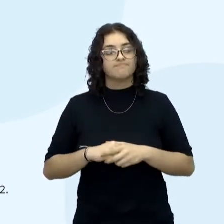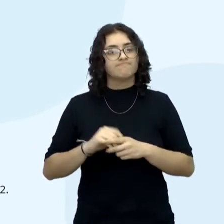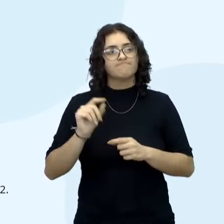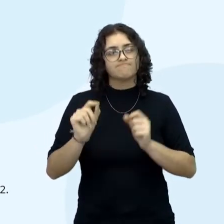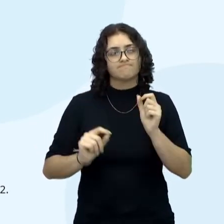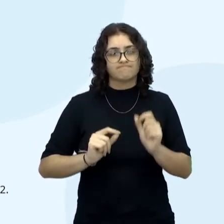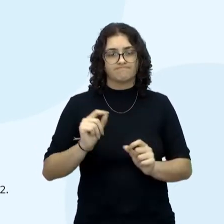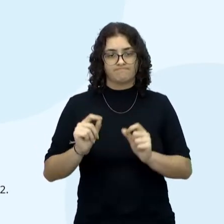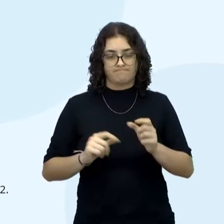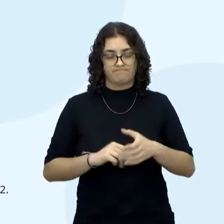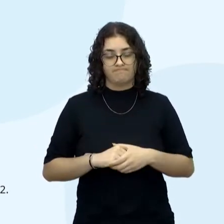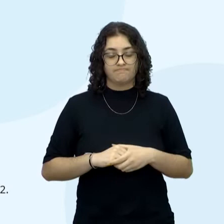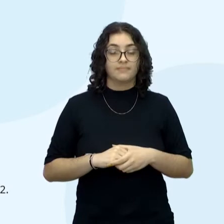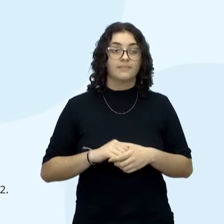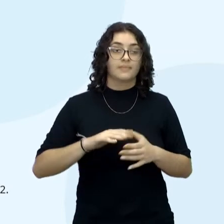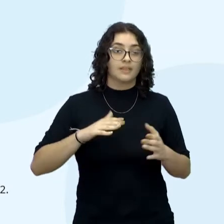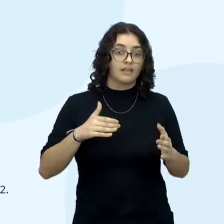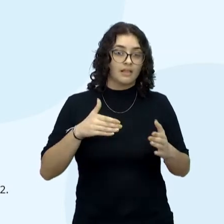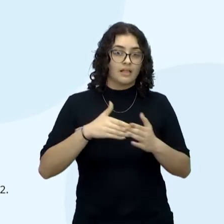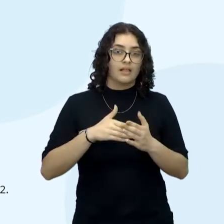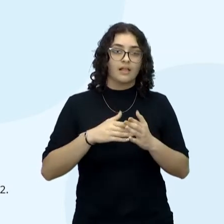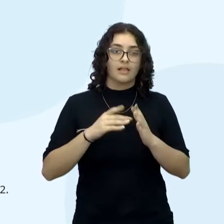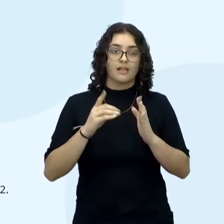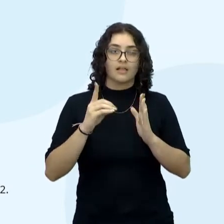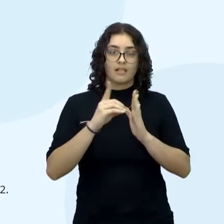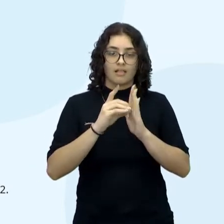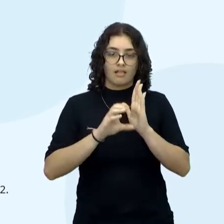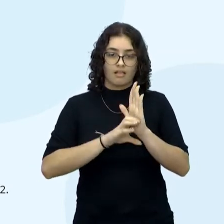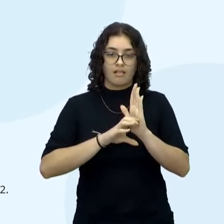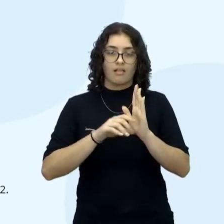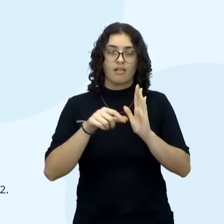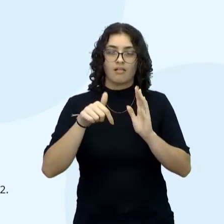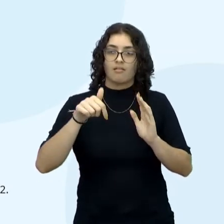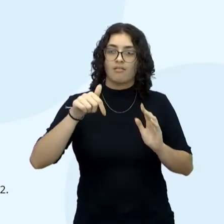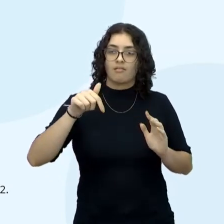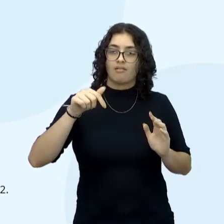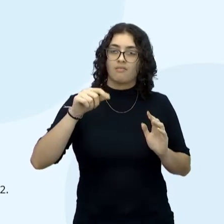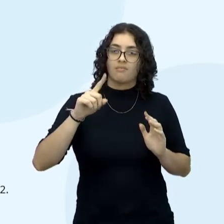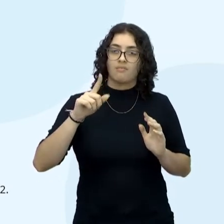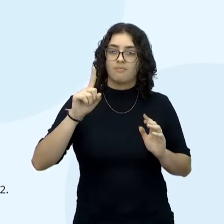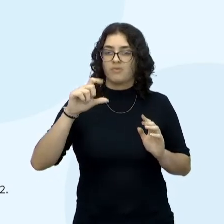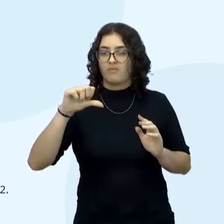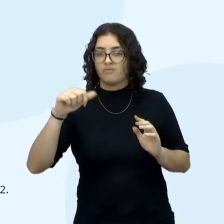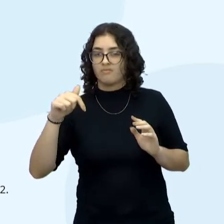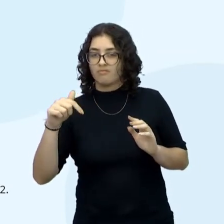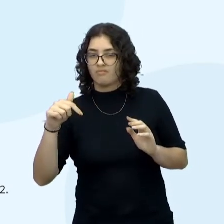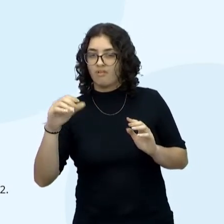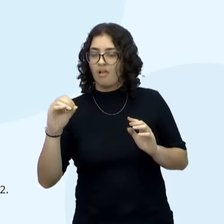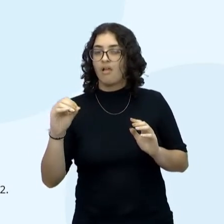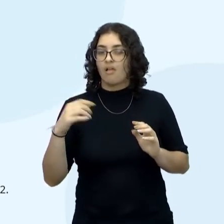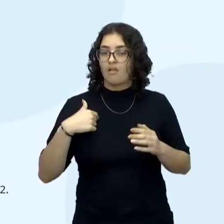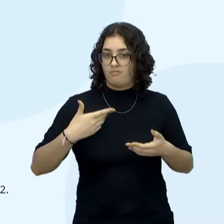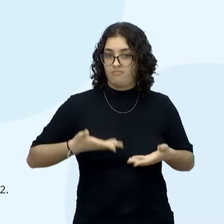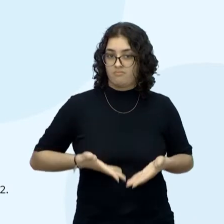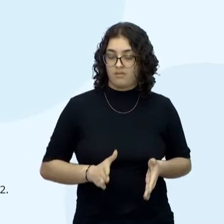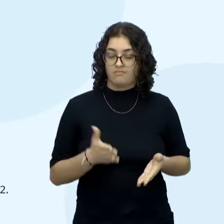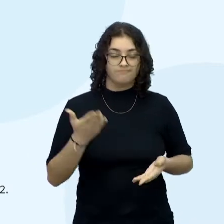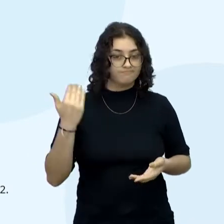assim, até a década de 1970, né? Ou seja, a década que eu